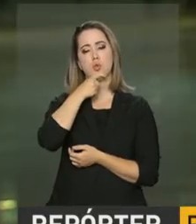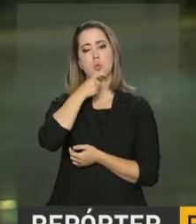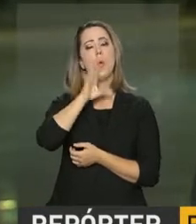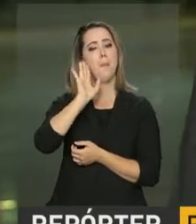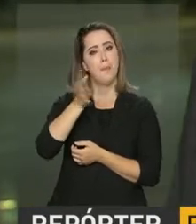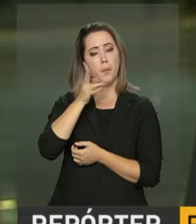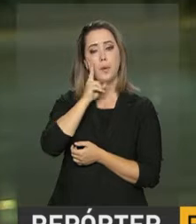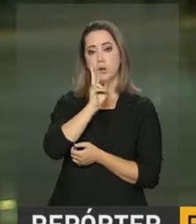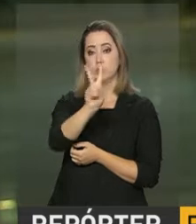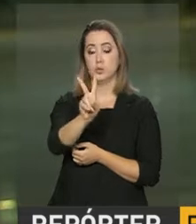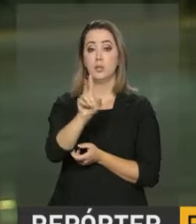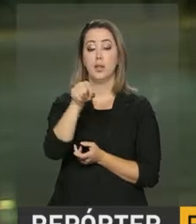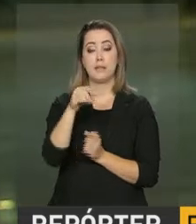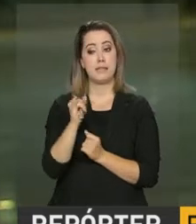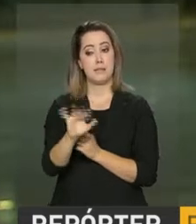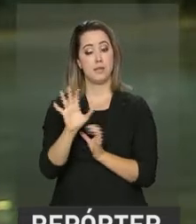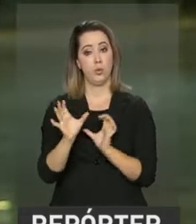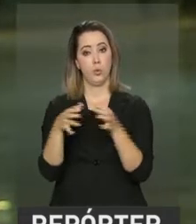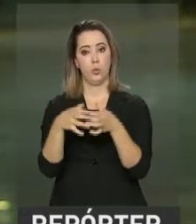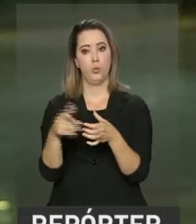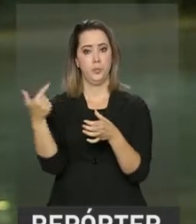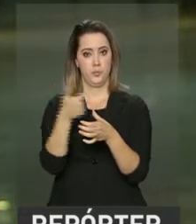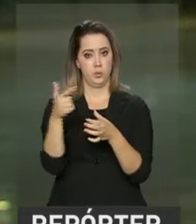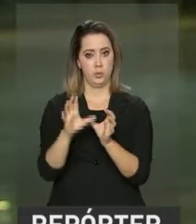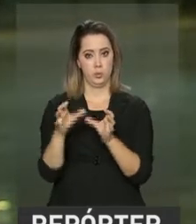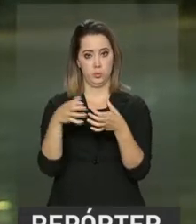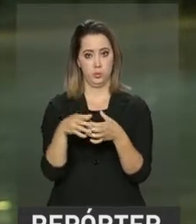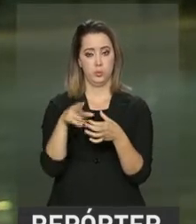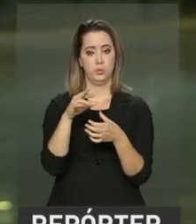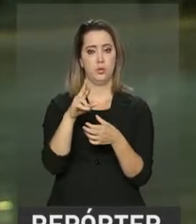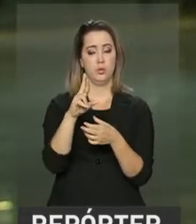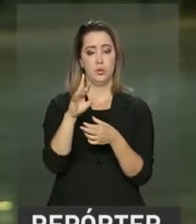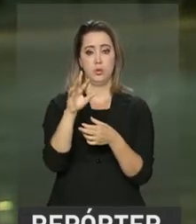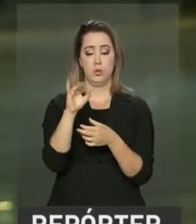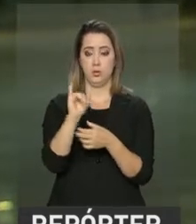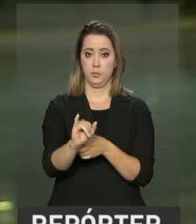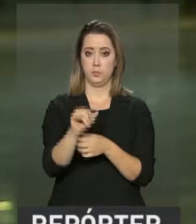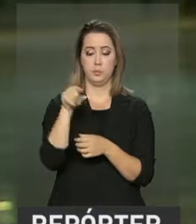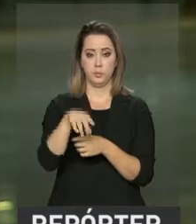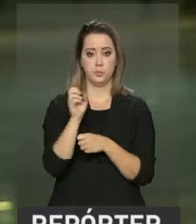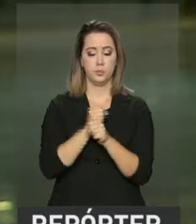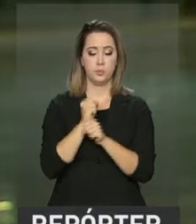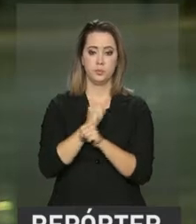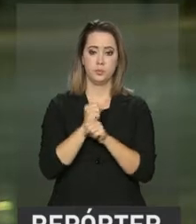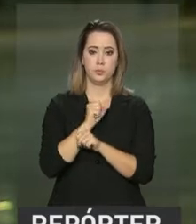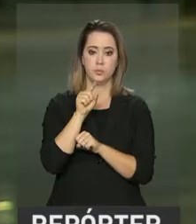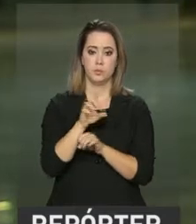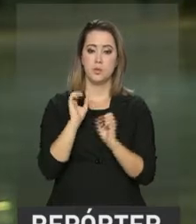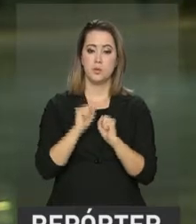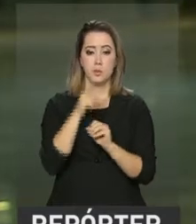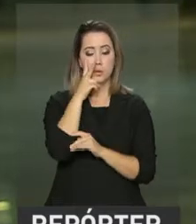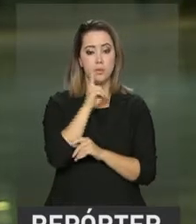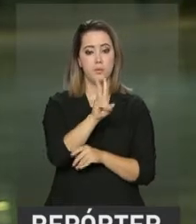conferir se estão contemplados neste segundo lote de restituição do imposto de renda deste ano de 2017. Eles